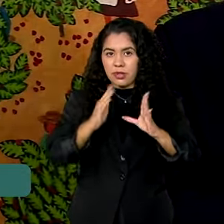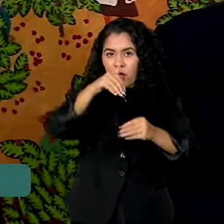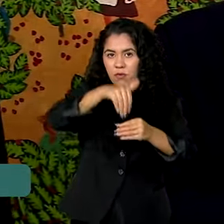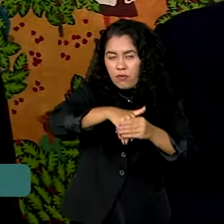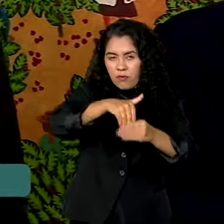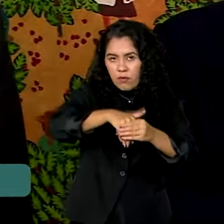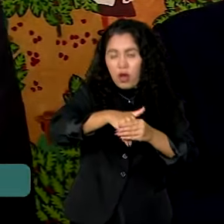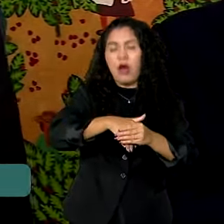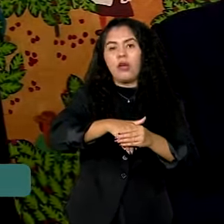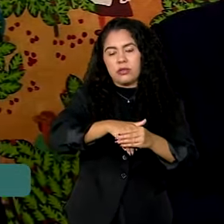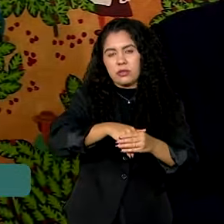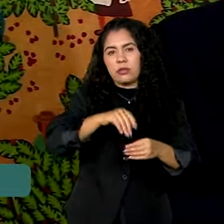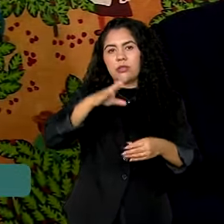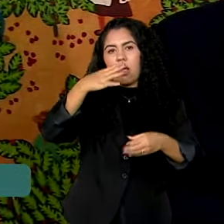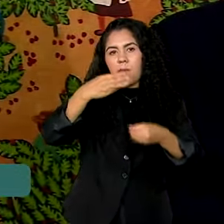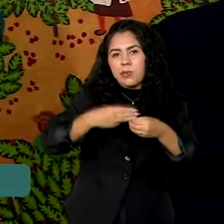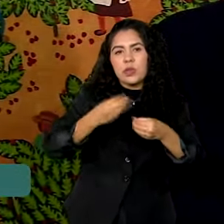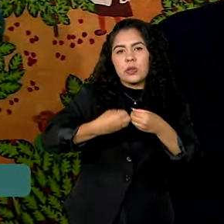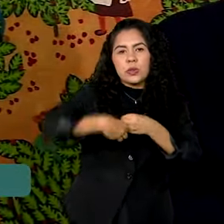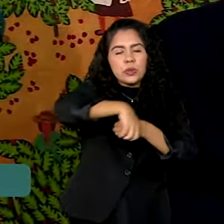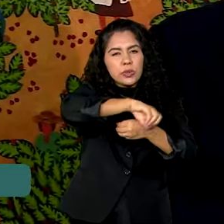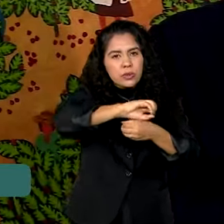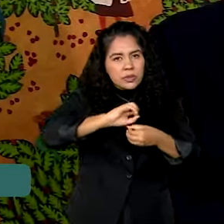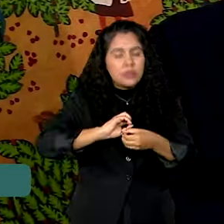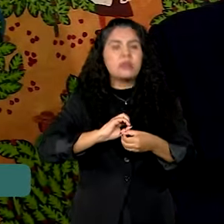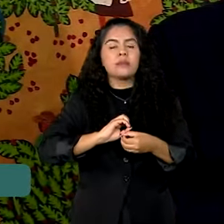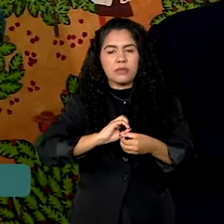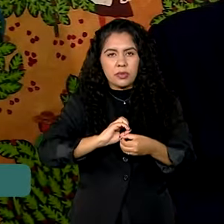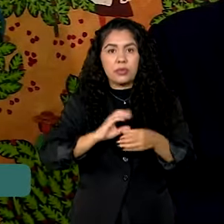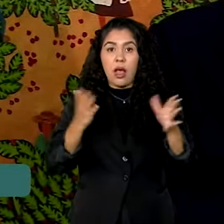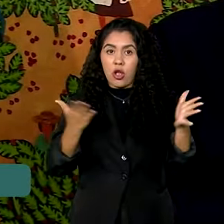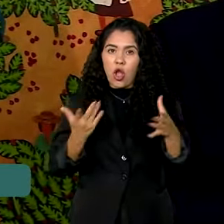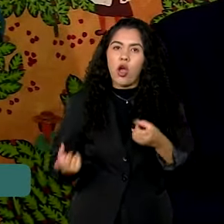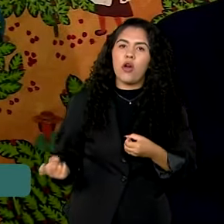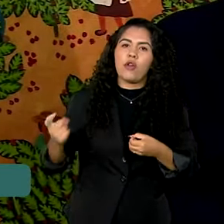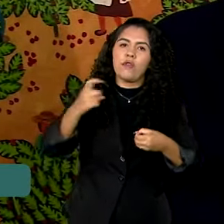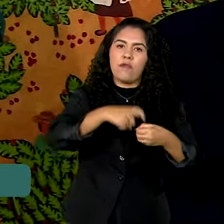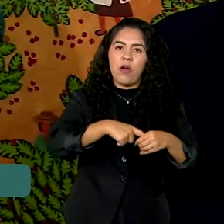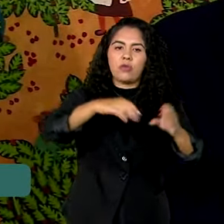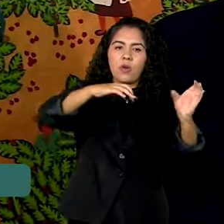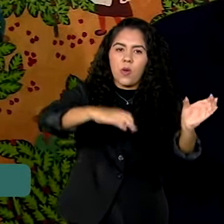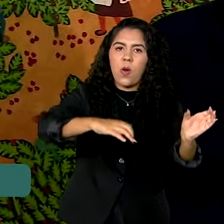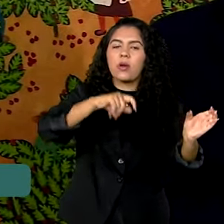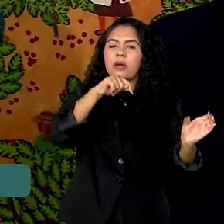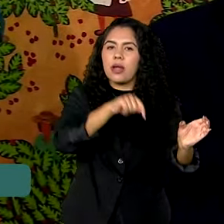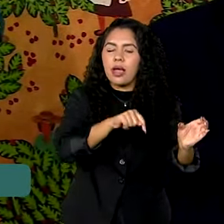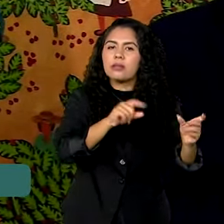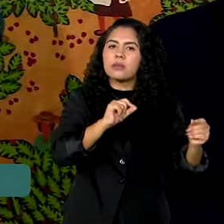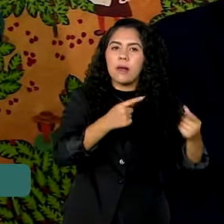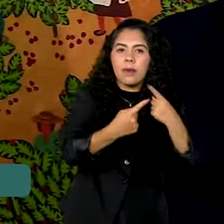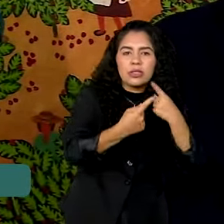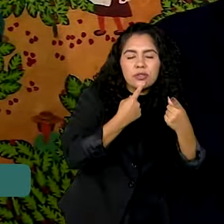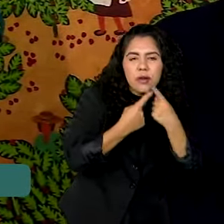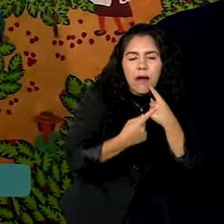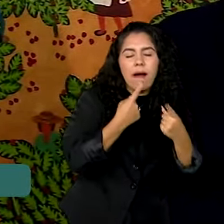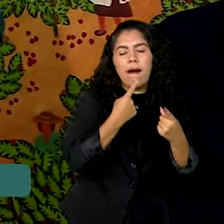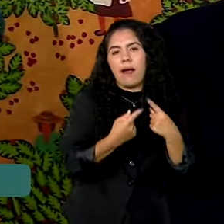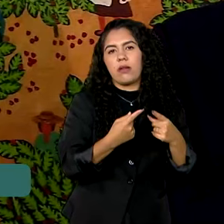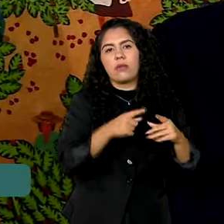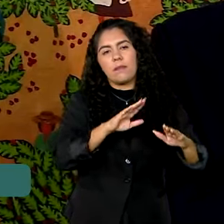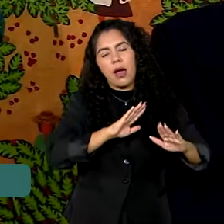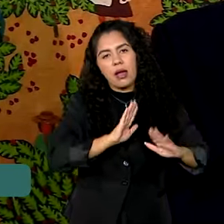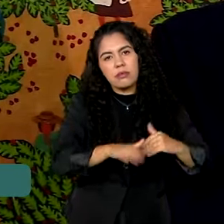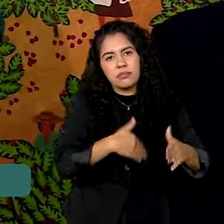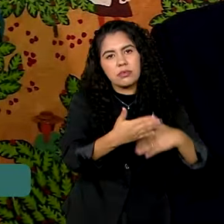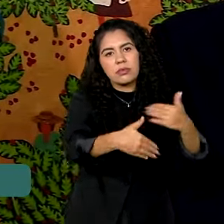reuniões mais presenciais, tanto no Senado quanto na Câmara, a retomada do diálogo e do avanço da